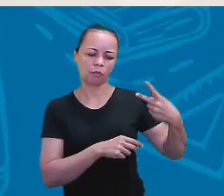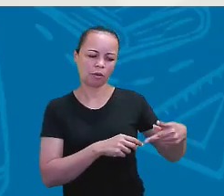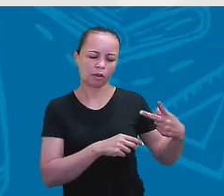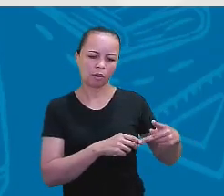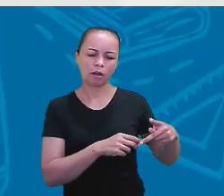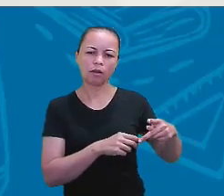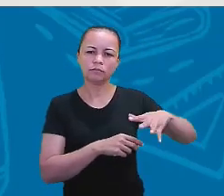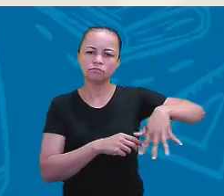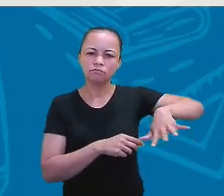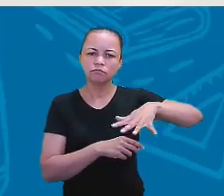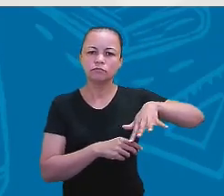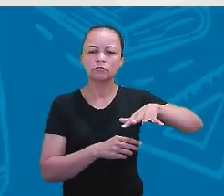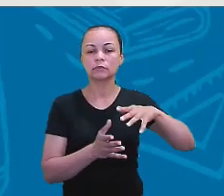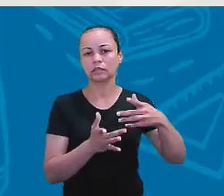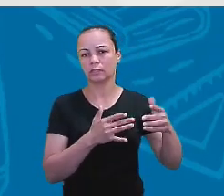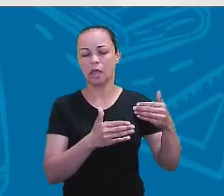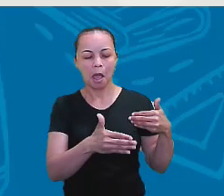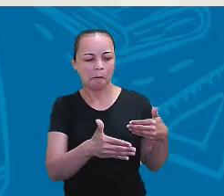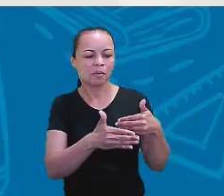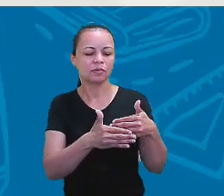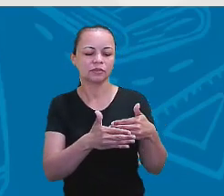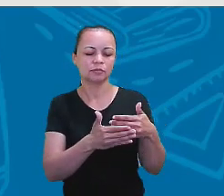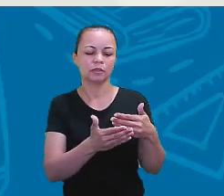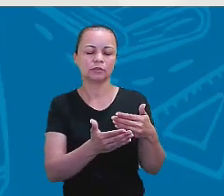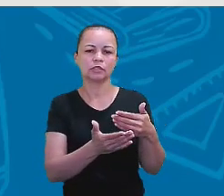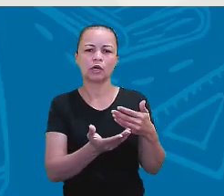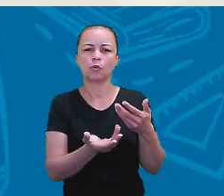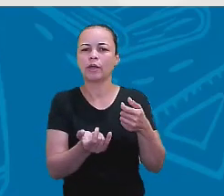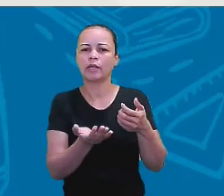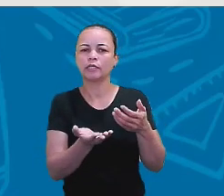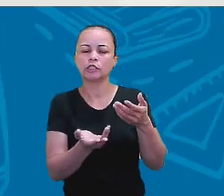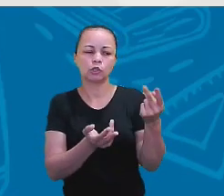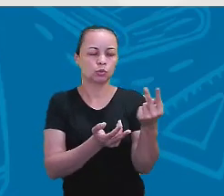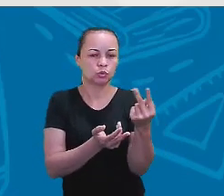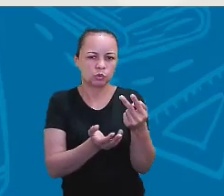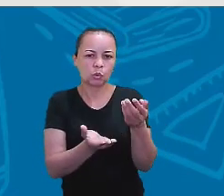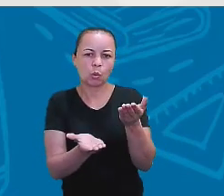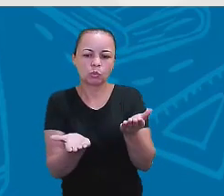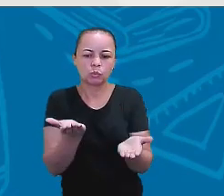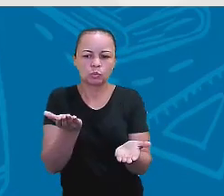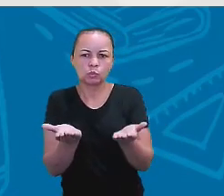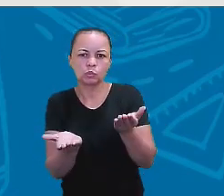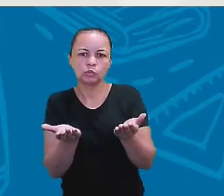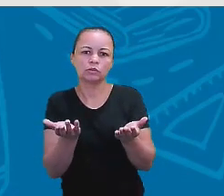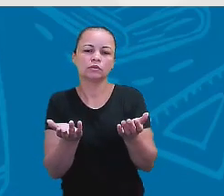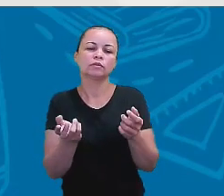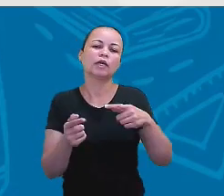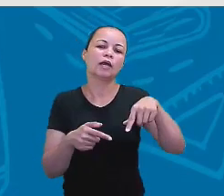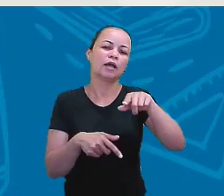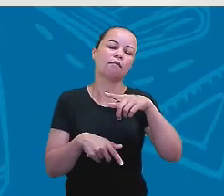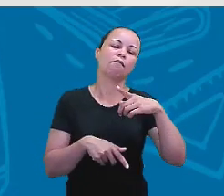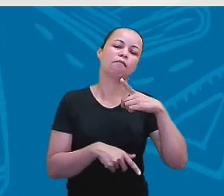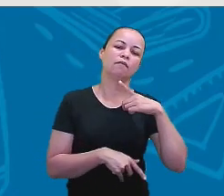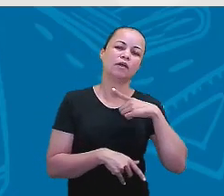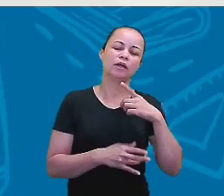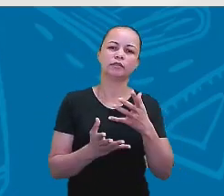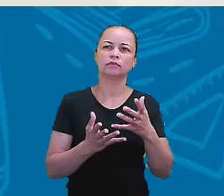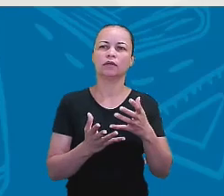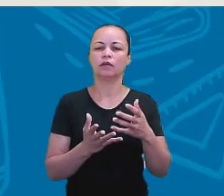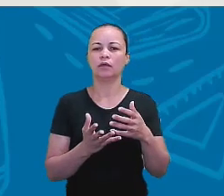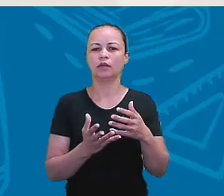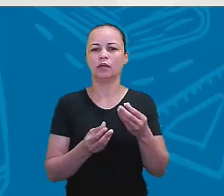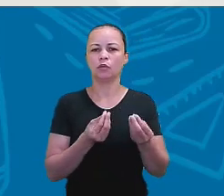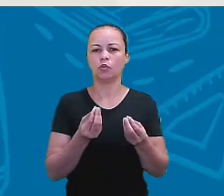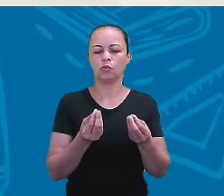de transição, uma região que vai ter de aproximação, uma região limítrofe entre esses dois ambientes, aonde ele vai estar, você vai ver nitidamente que ele vai estar